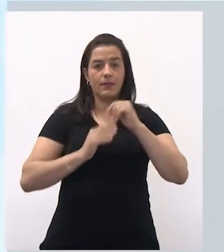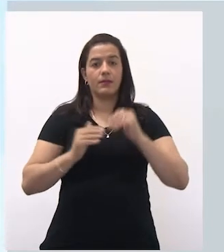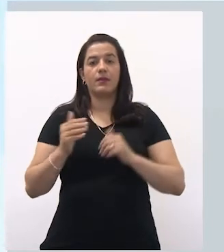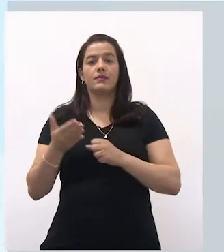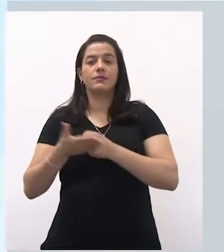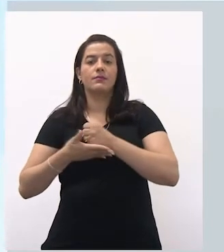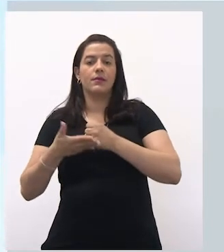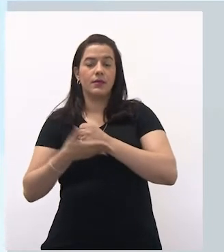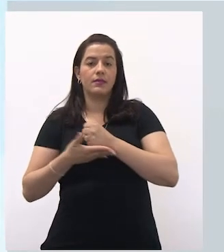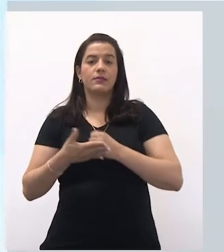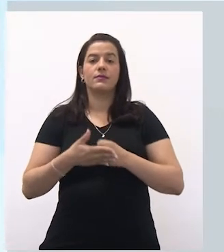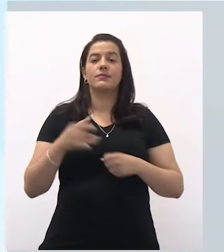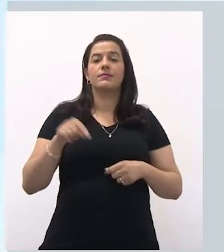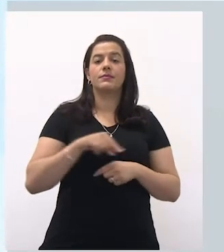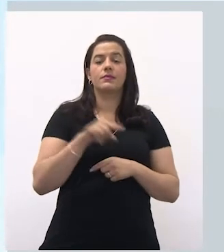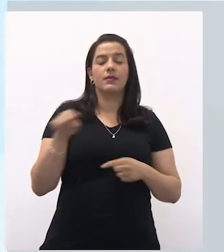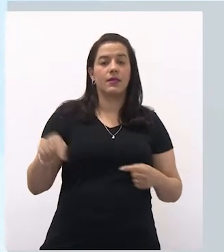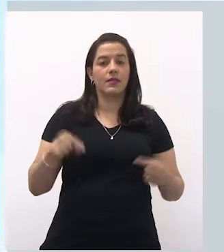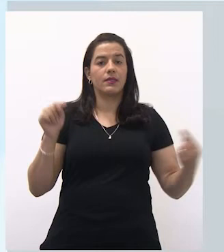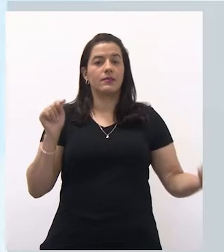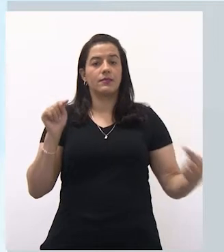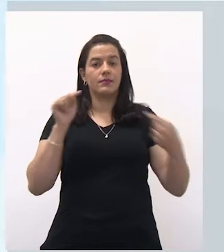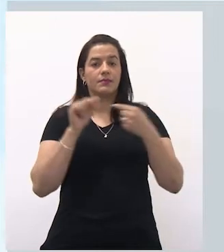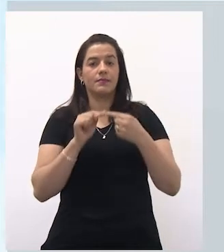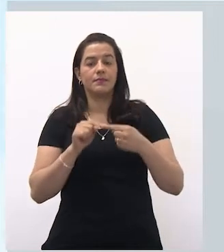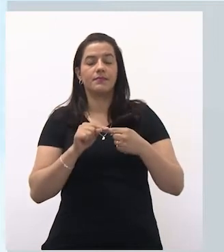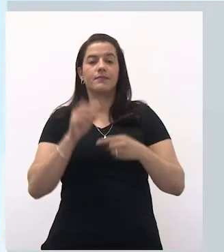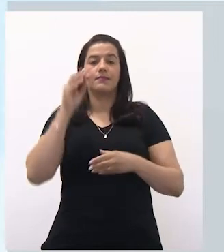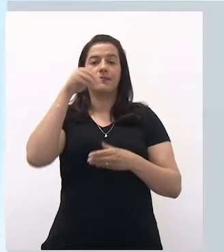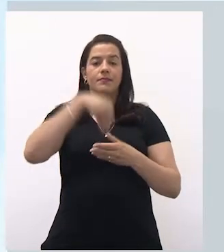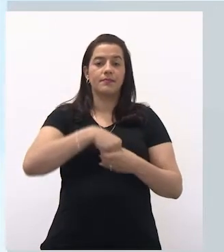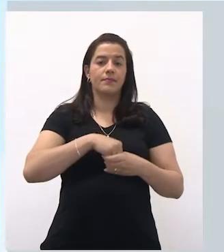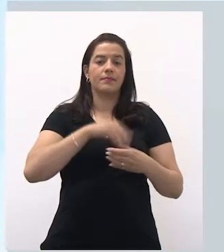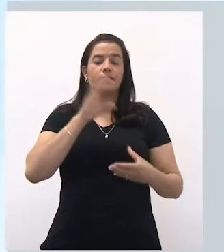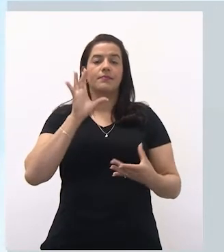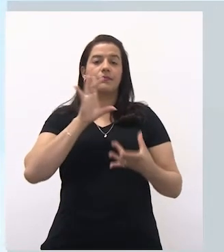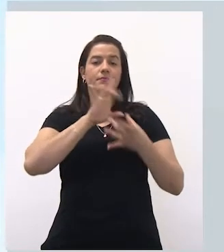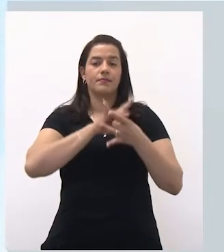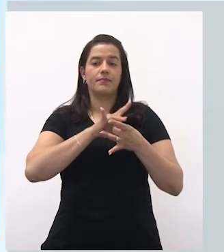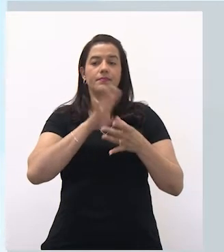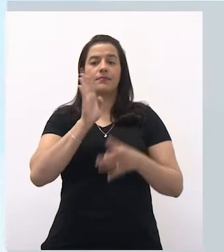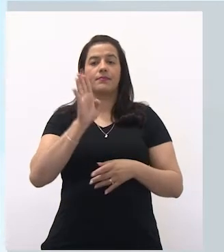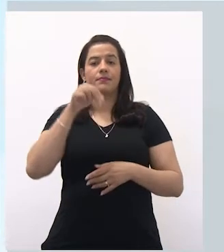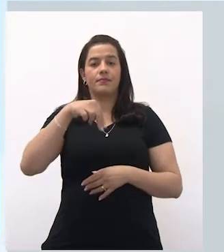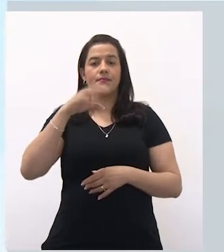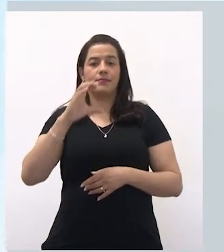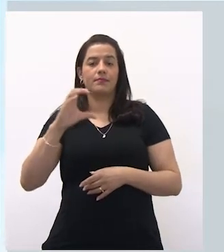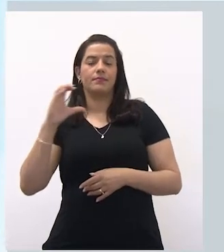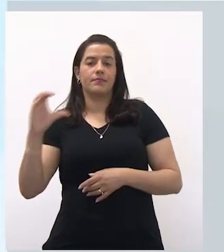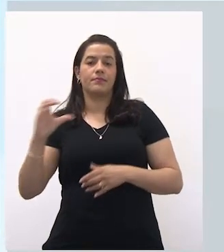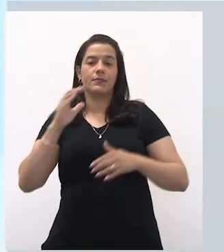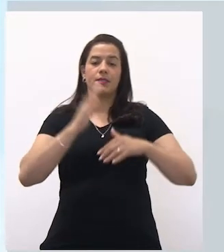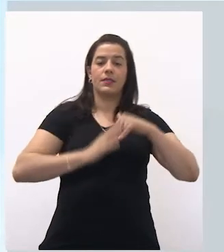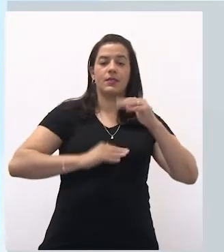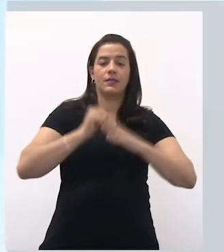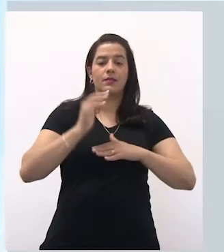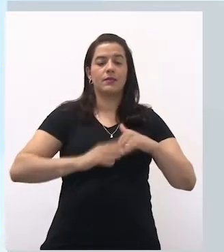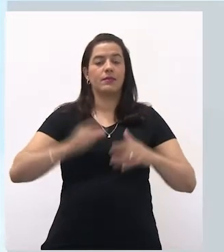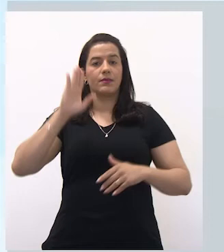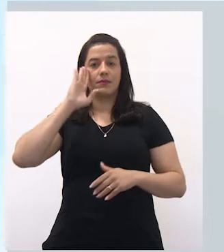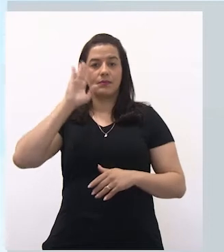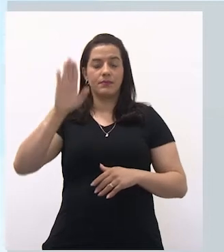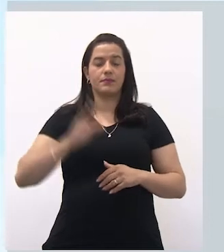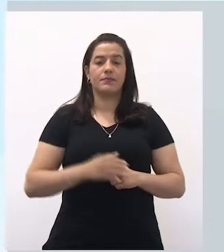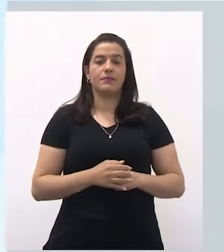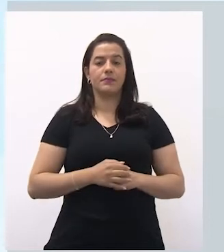mínimas, né? E essas habilidades mínimas, elas estão contidas na BNCC, nas habilidades